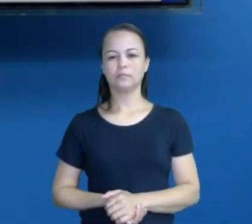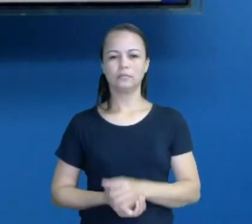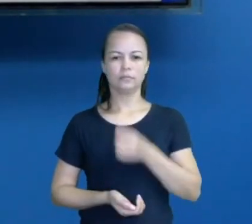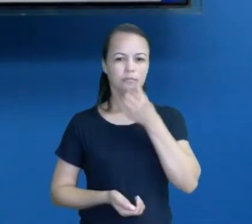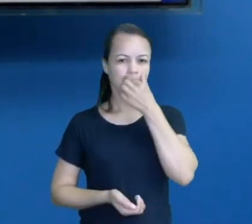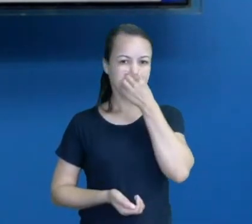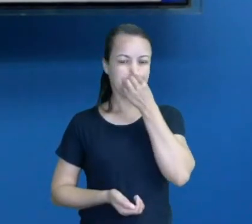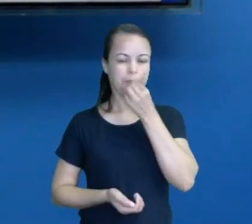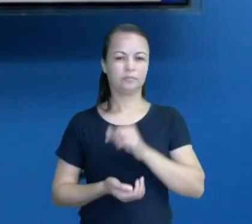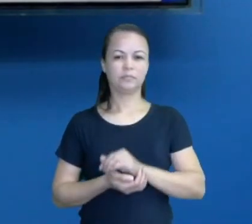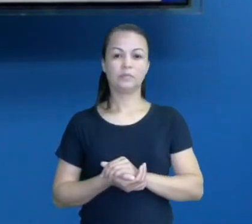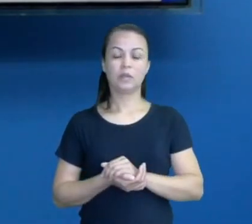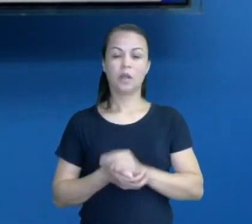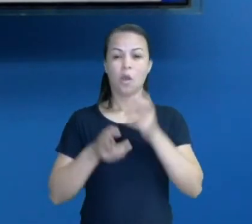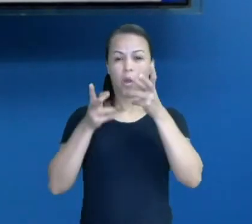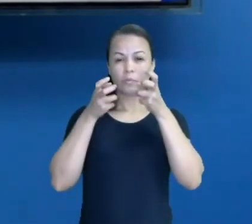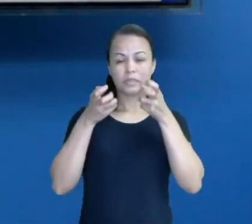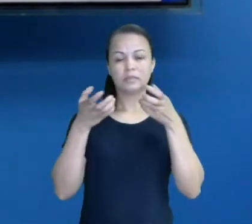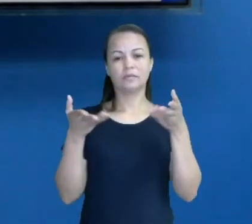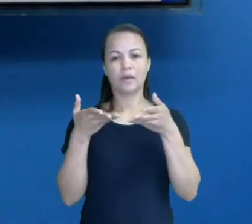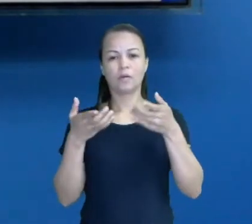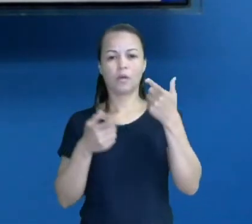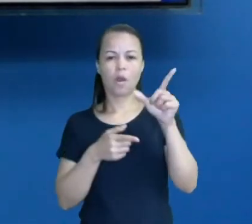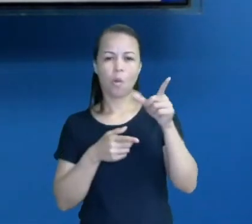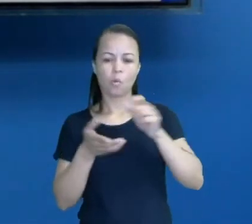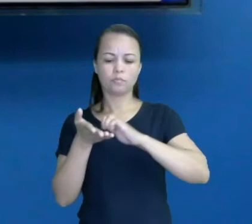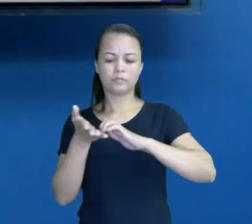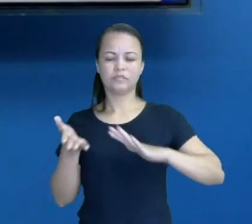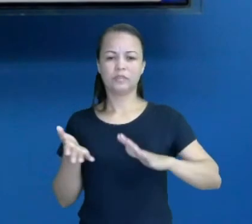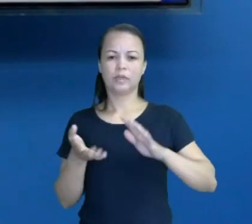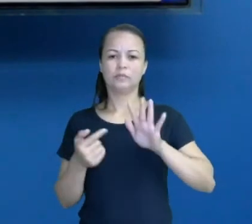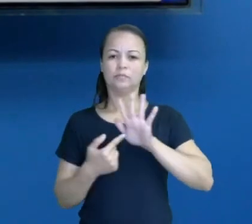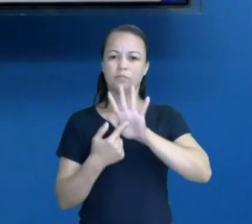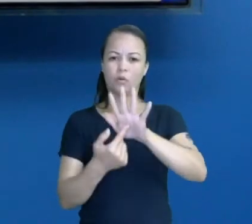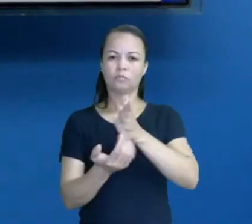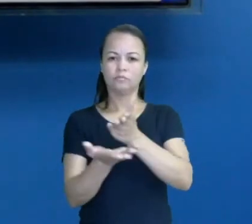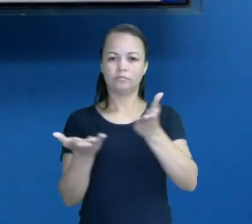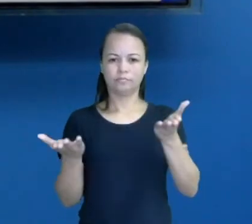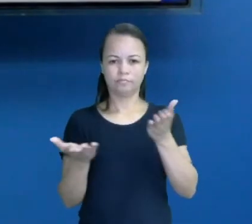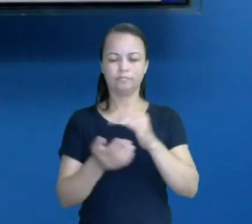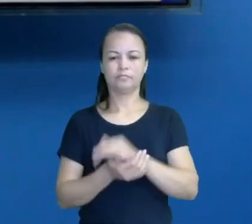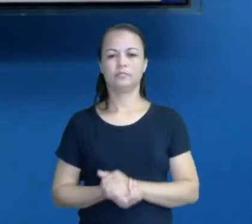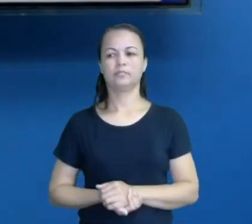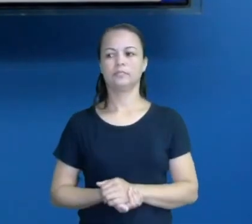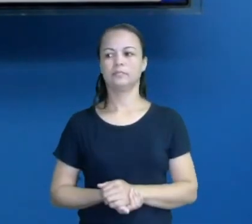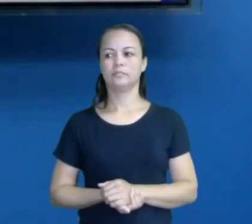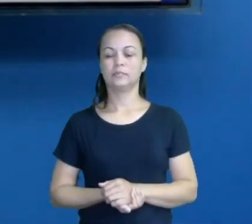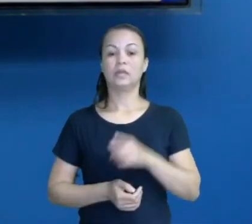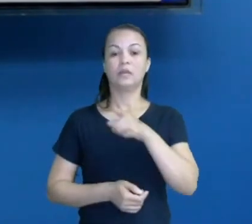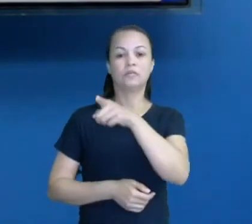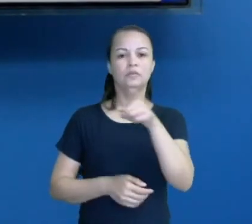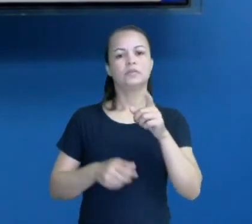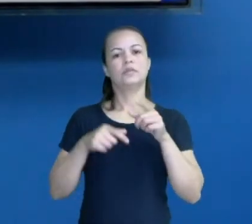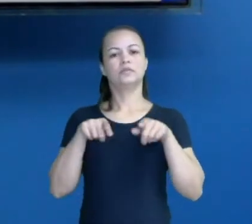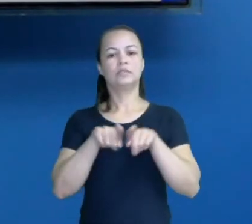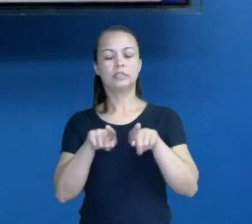Olha aí também, ó, outra questãozinha. Eu trouxe para vocês. Vocês também podem